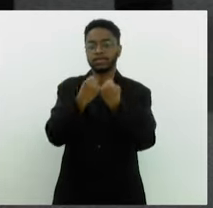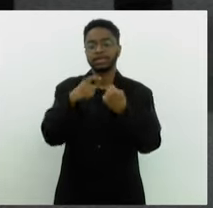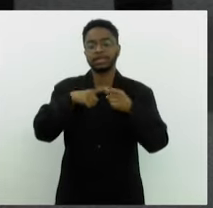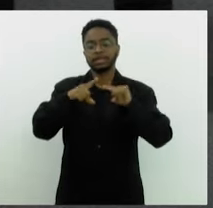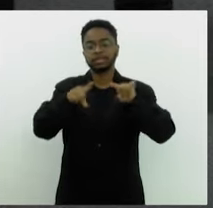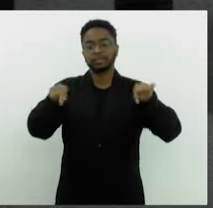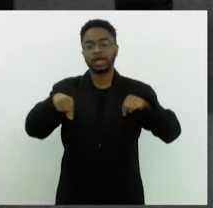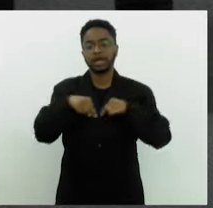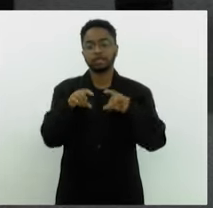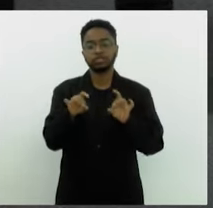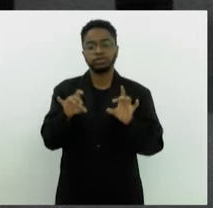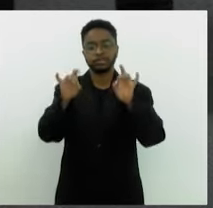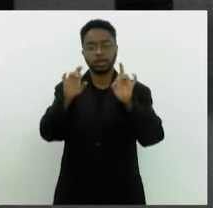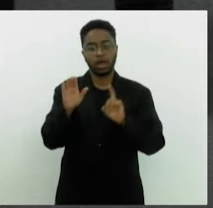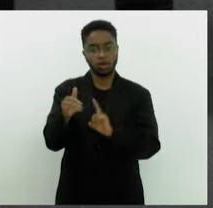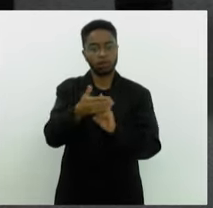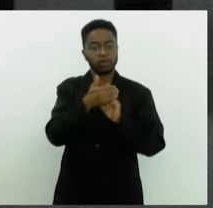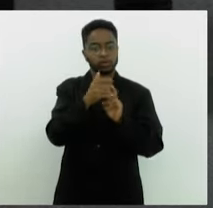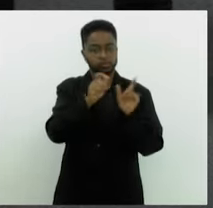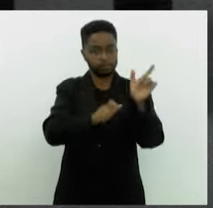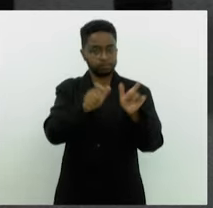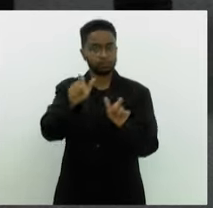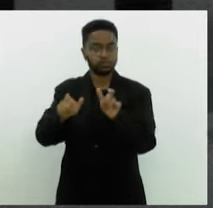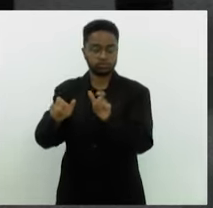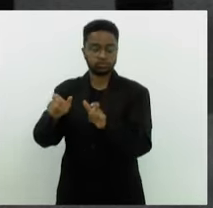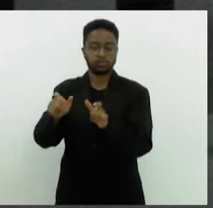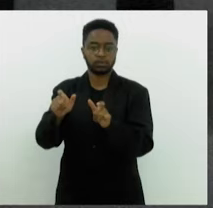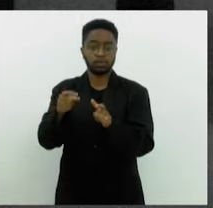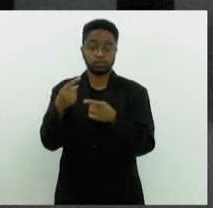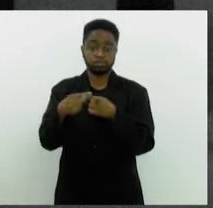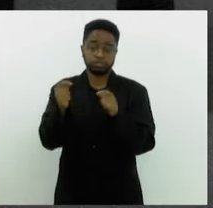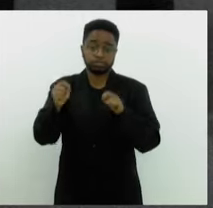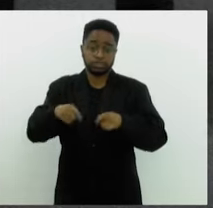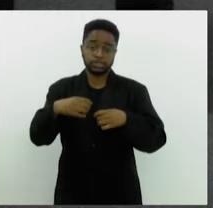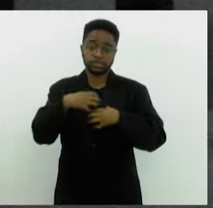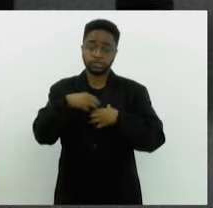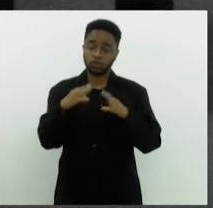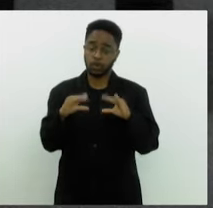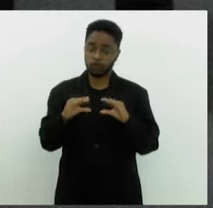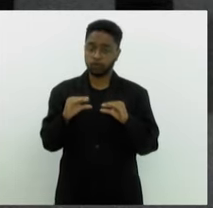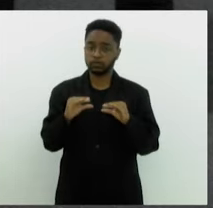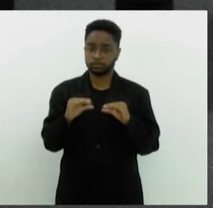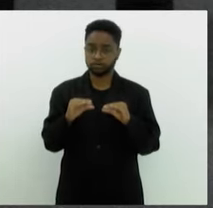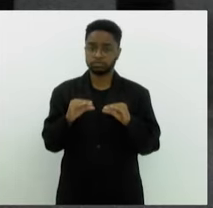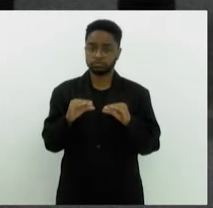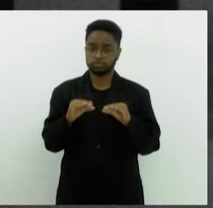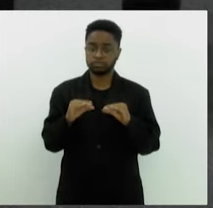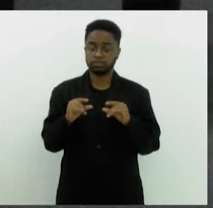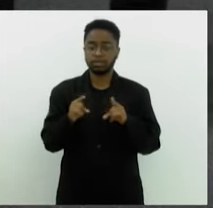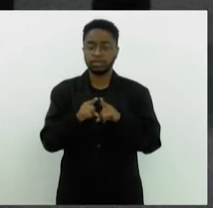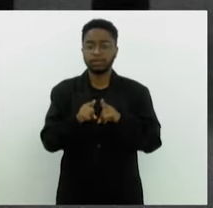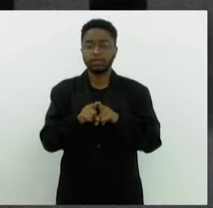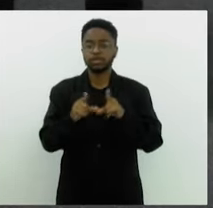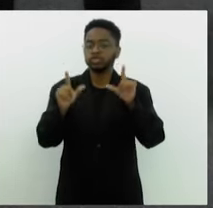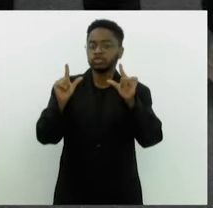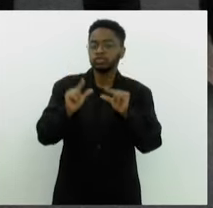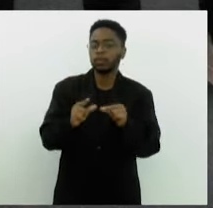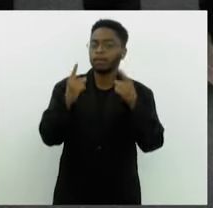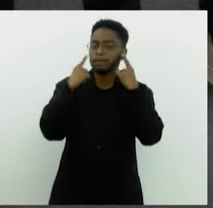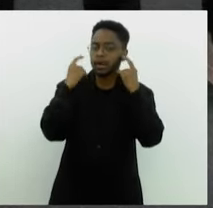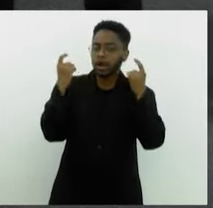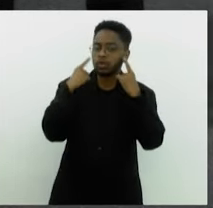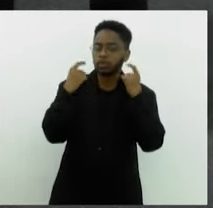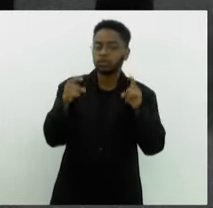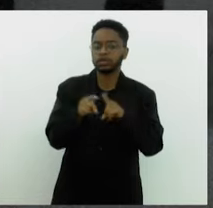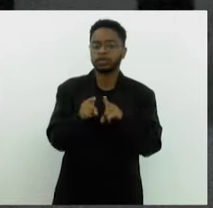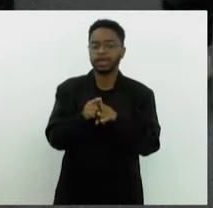sala especial de acolhimento para essas pessoas que se sintam mais confortadas, que tenha menos barulho, que elas não